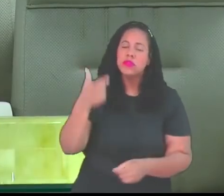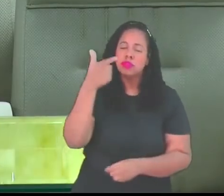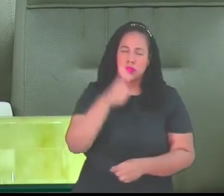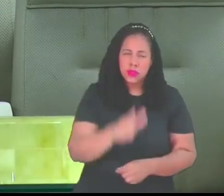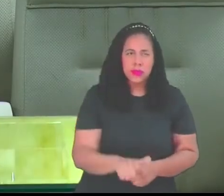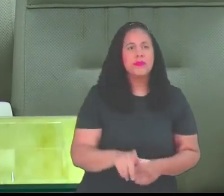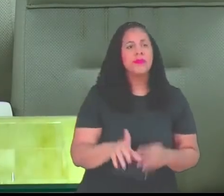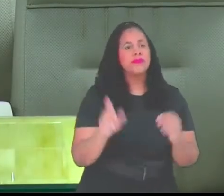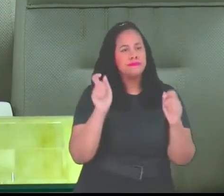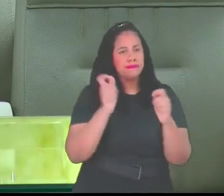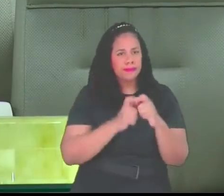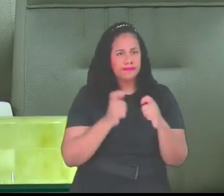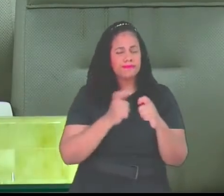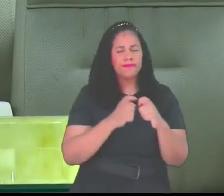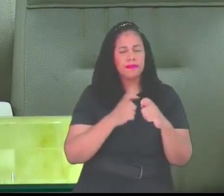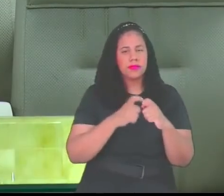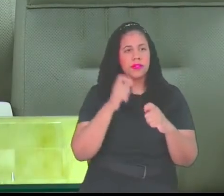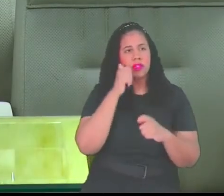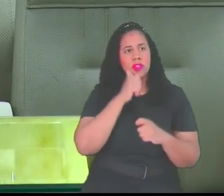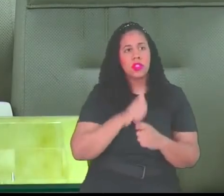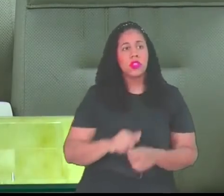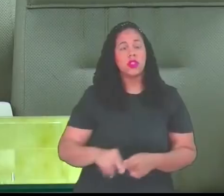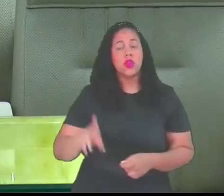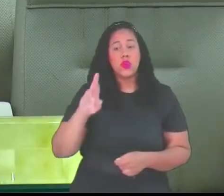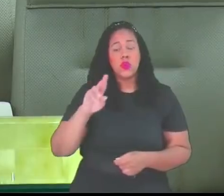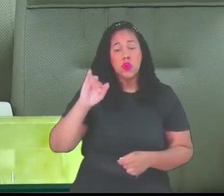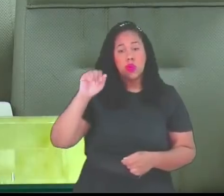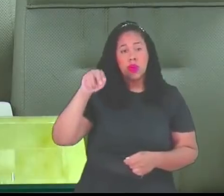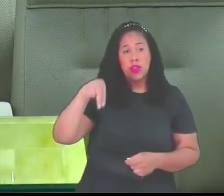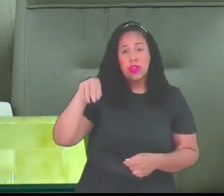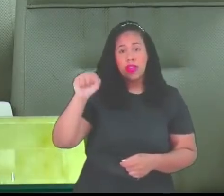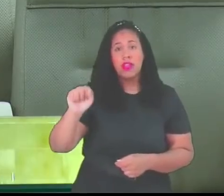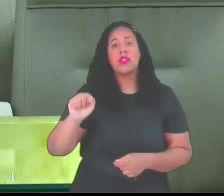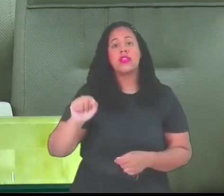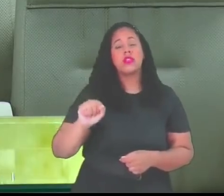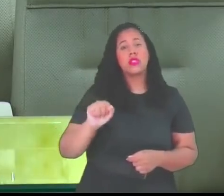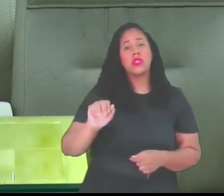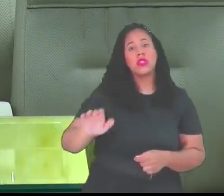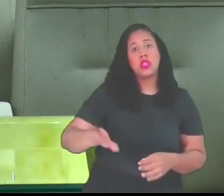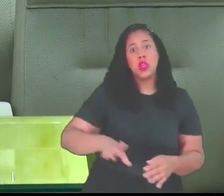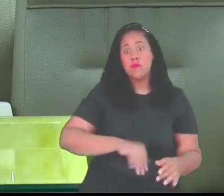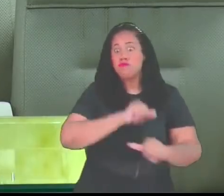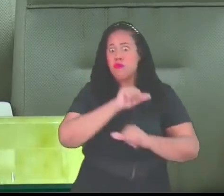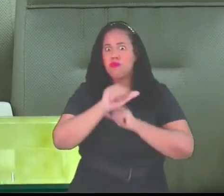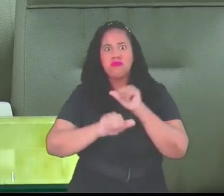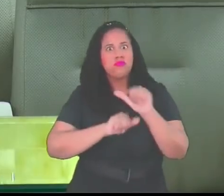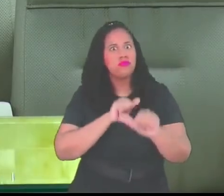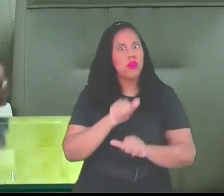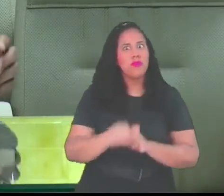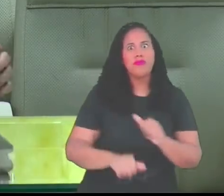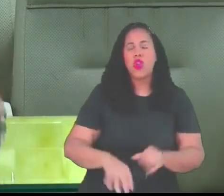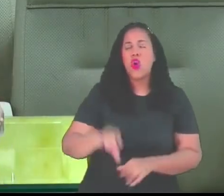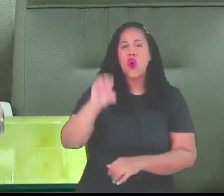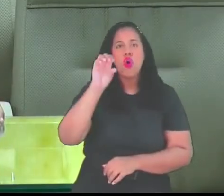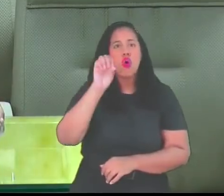médica. Os rins saiu de 33 e foi para 86.